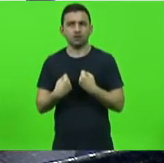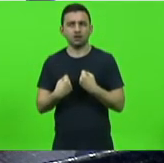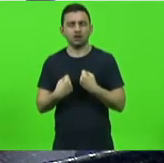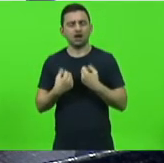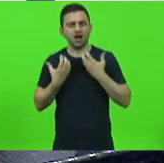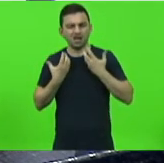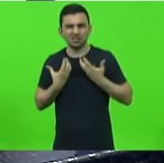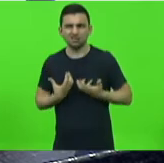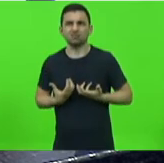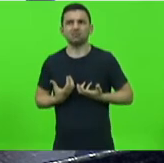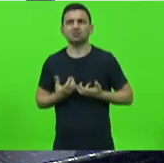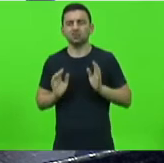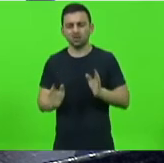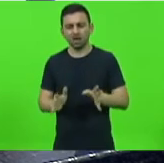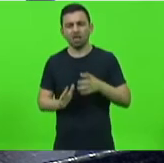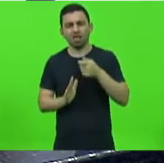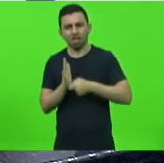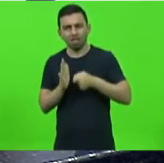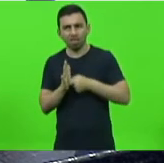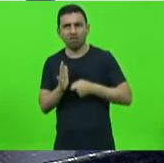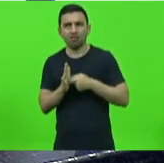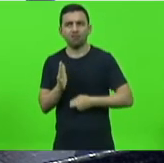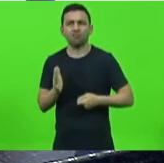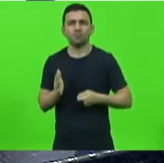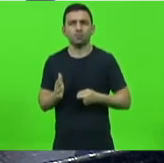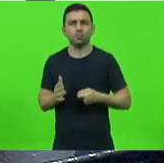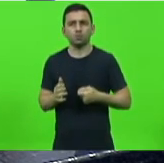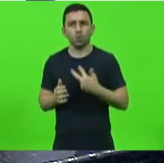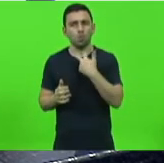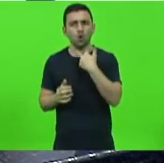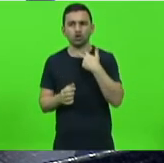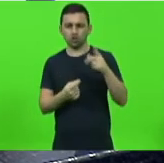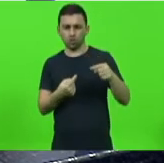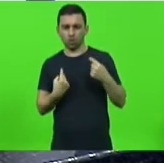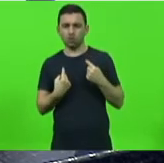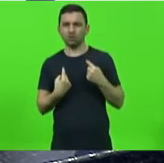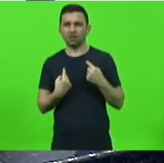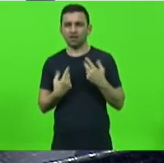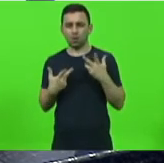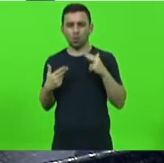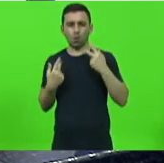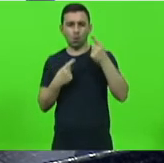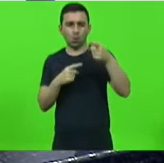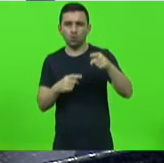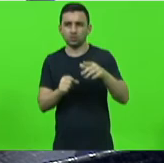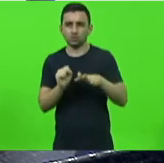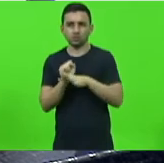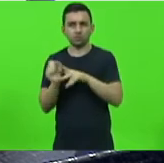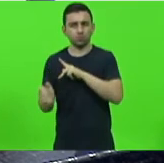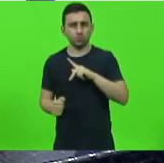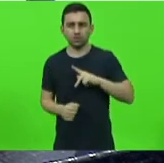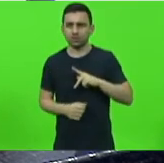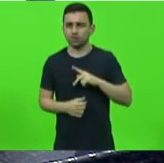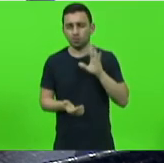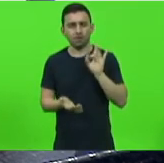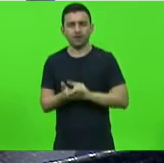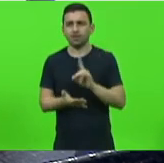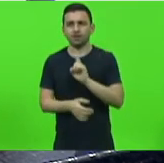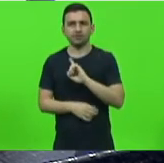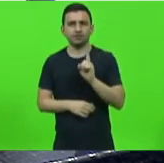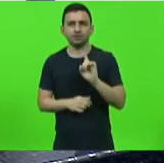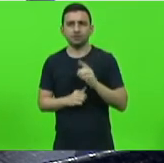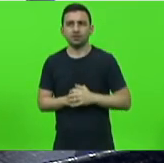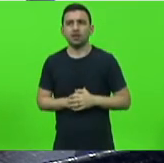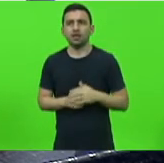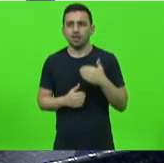isso. Agora nós não podemos ser taxados como contra a segurança pública, que não é verdade. Isso não é verdade. Entendo